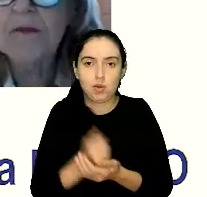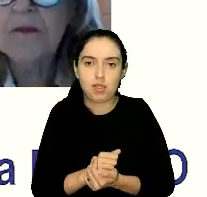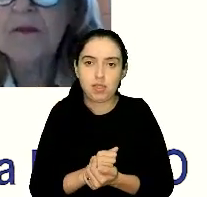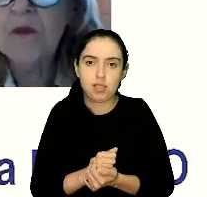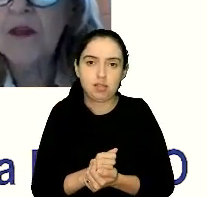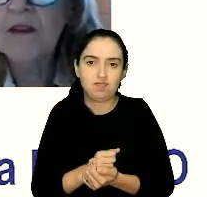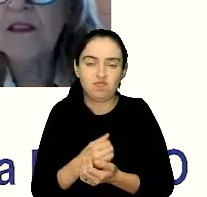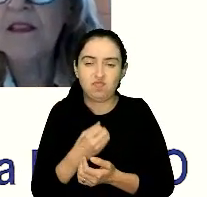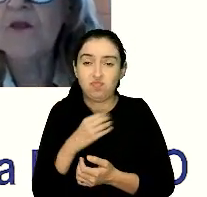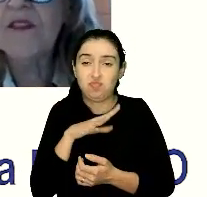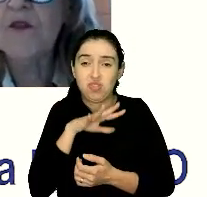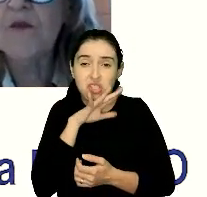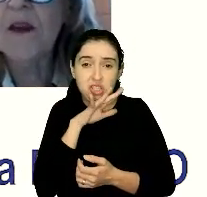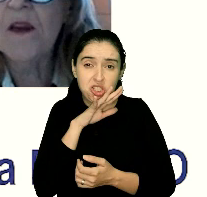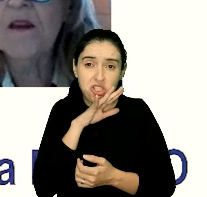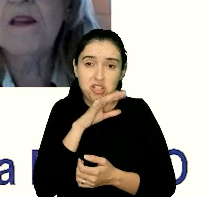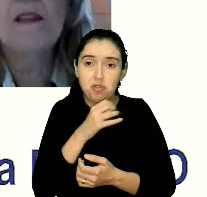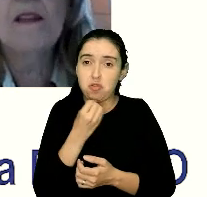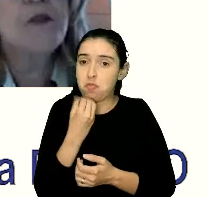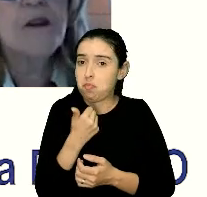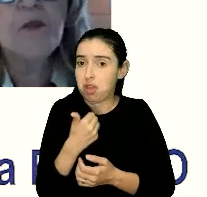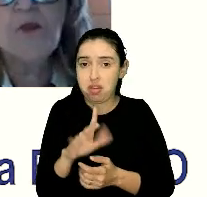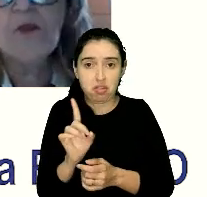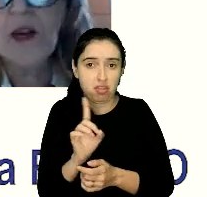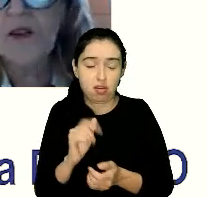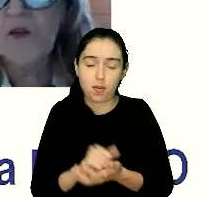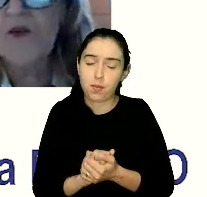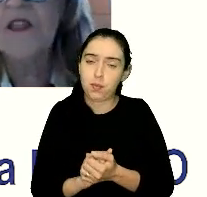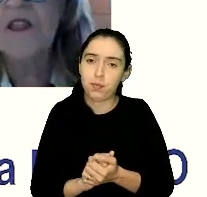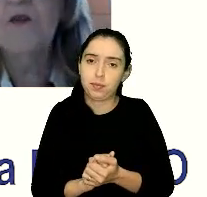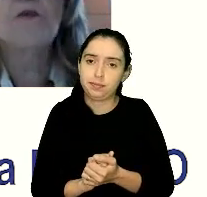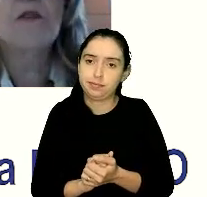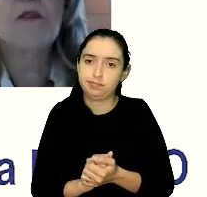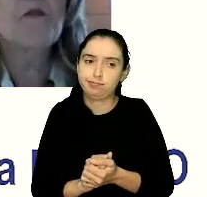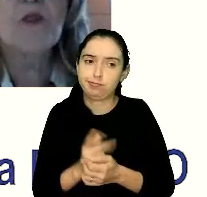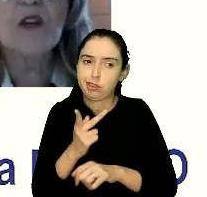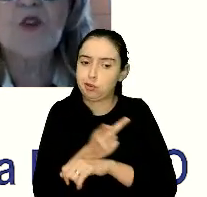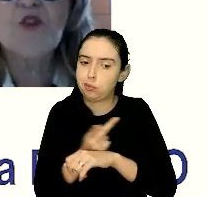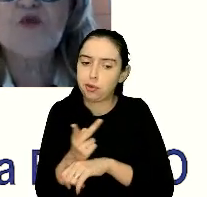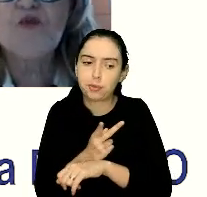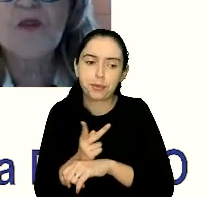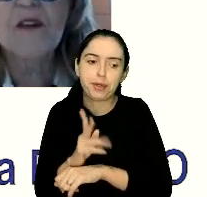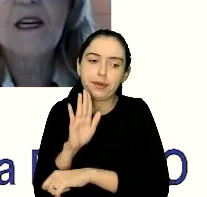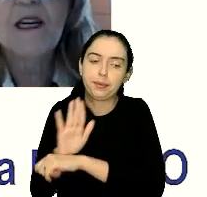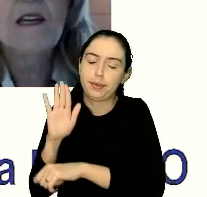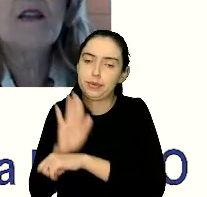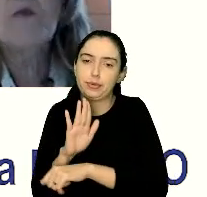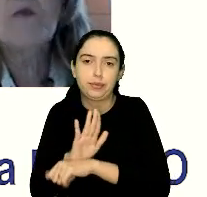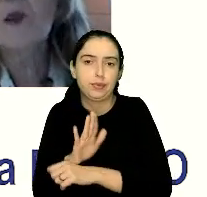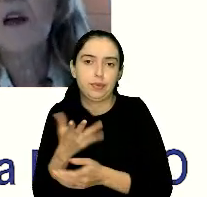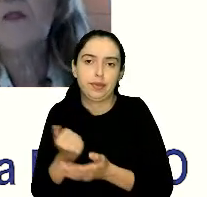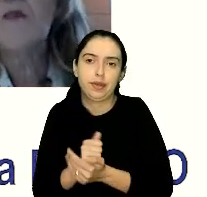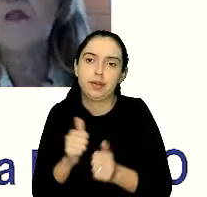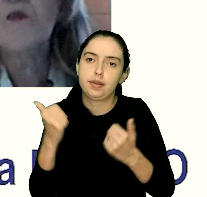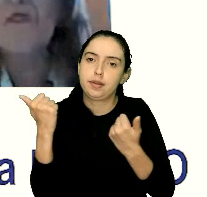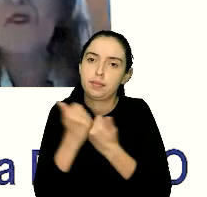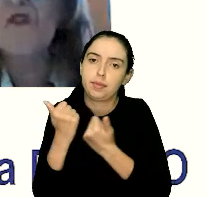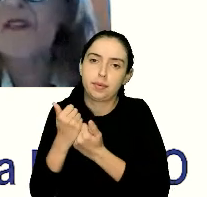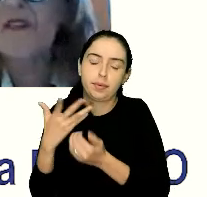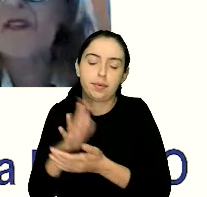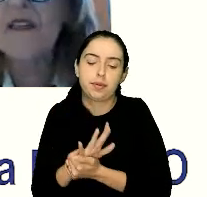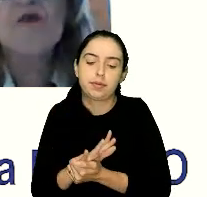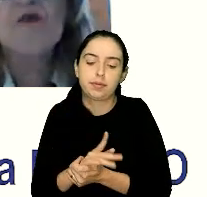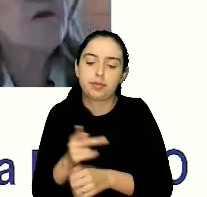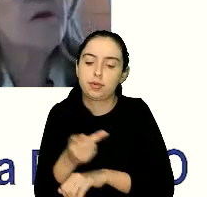bem, não é? Que não estão bem e não têm procurado auxílio, e não têm procurado ajuda, e têm procurado